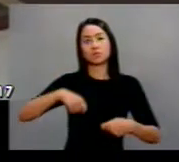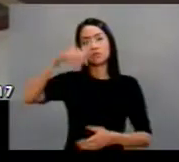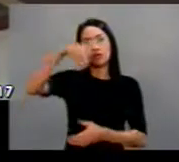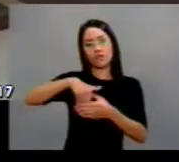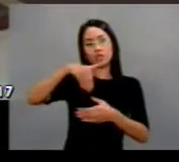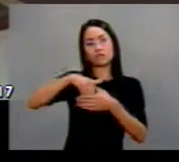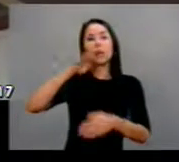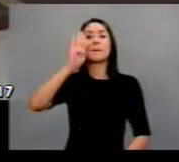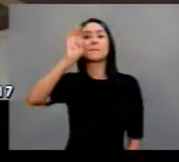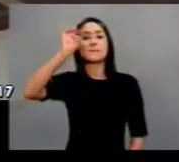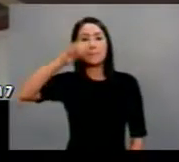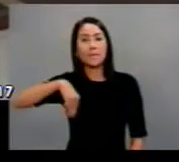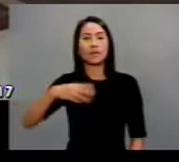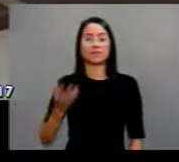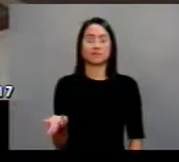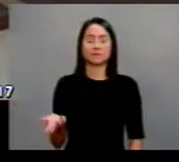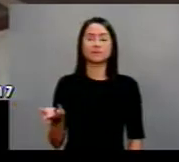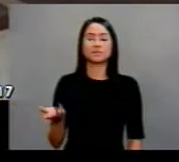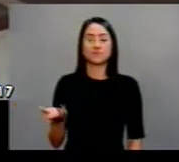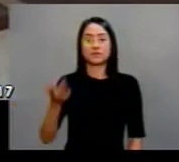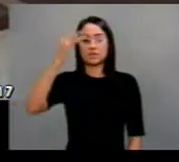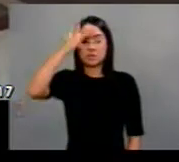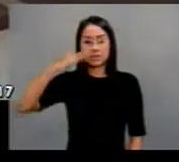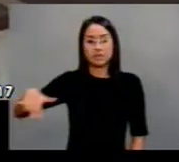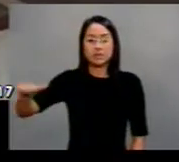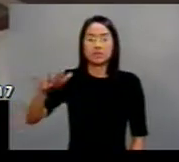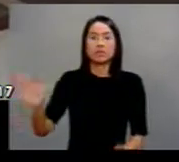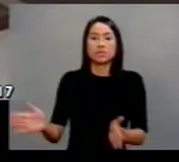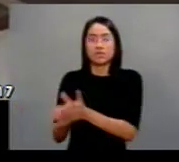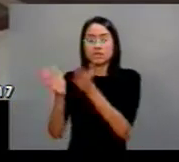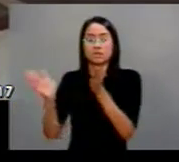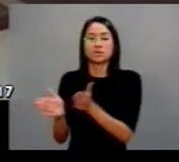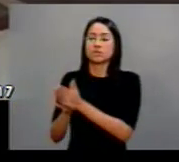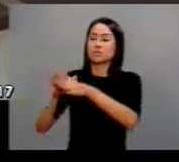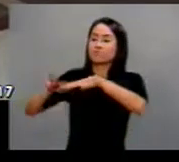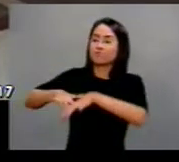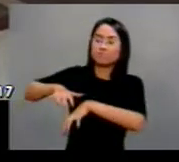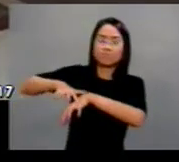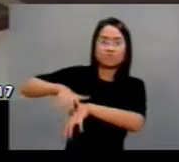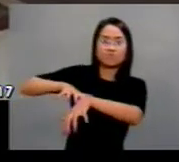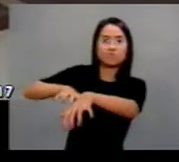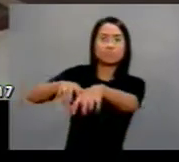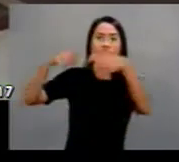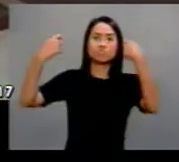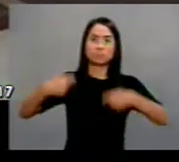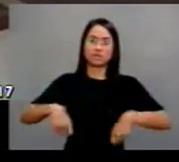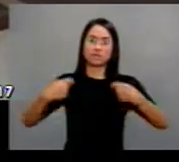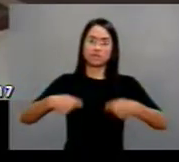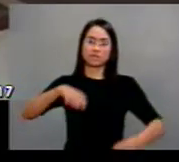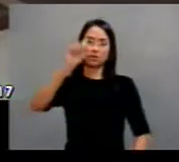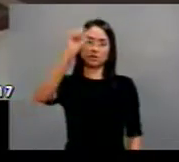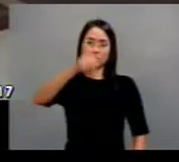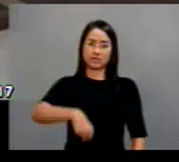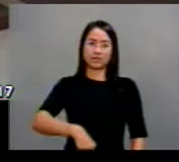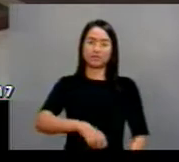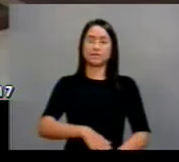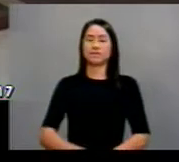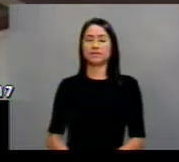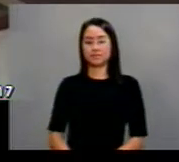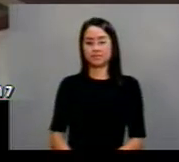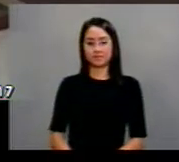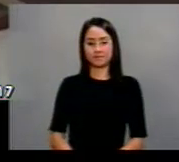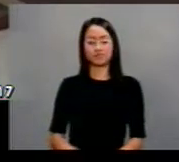da mobilização dos de baixo, da mobilização que vem de baixo, da mobilização que permite